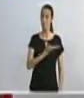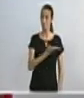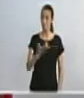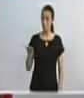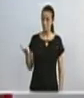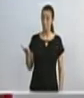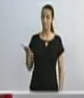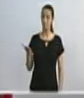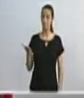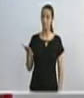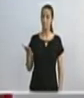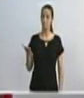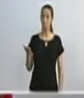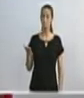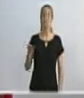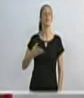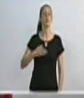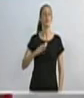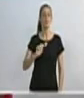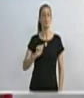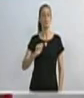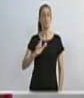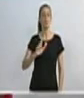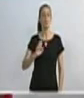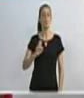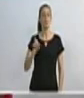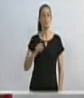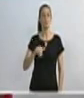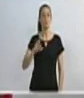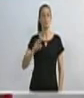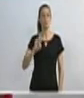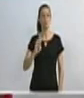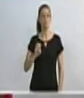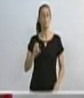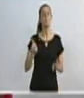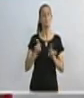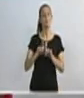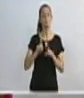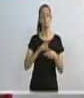colegiado, Alexandre Braungart e o Ivo